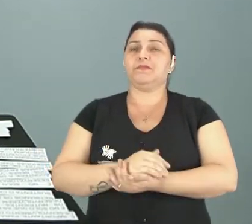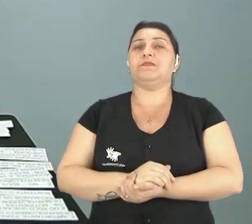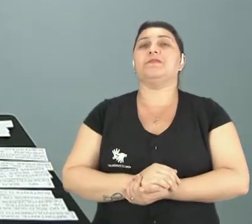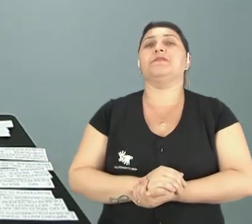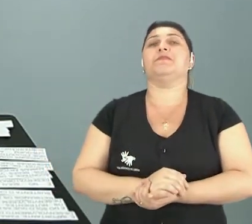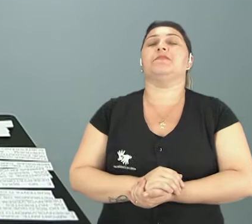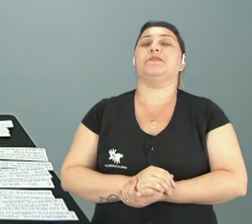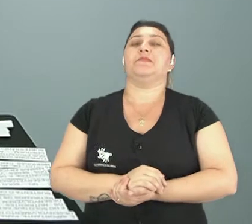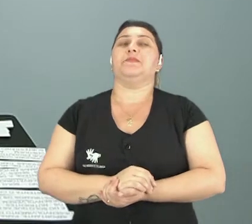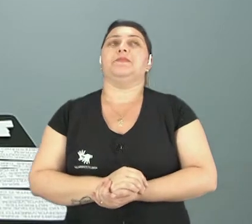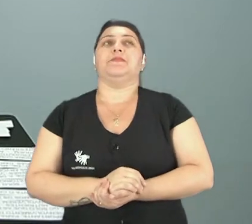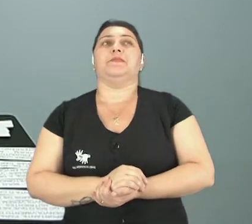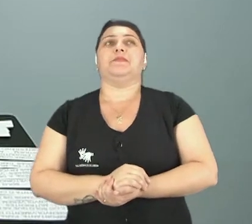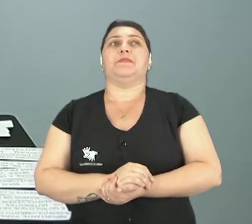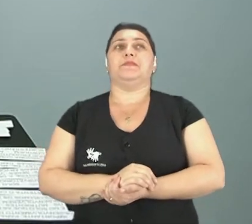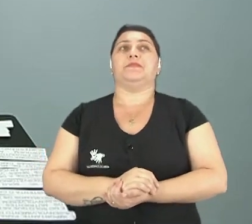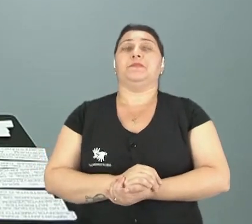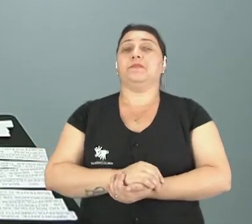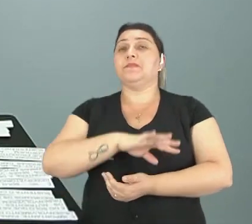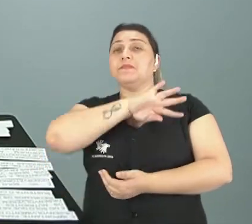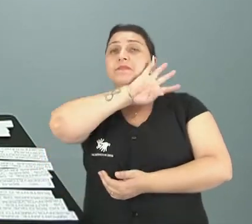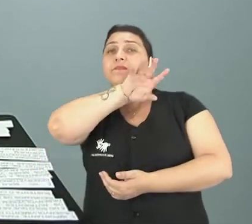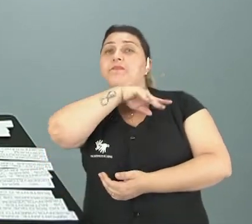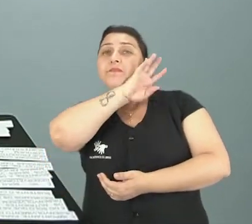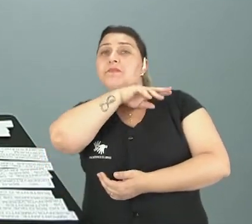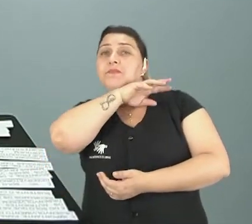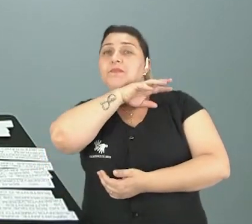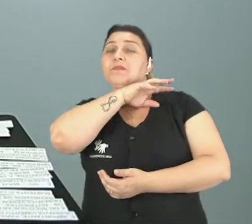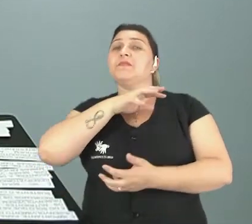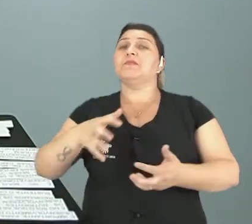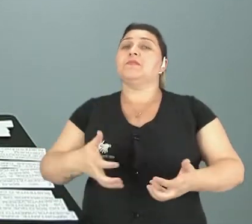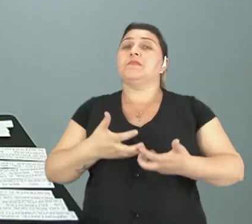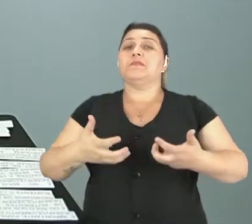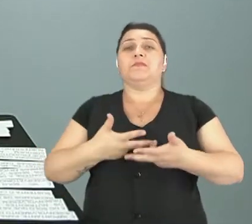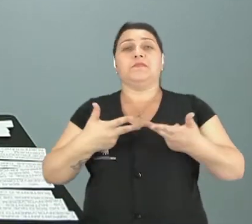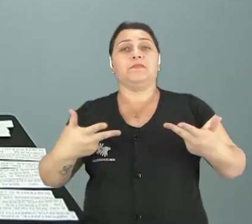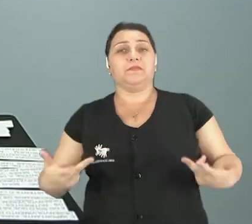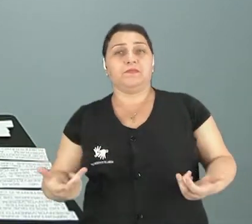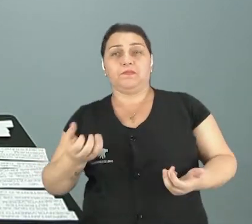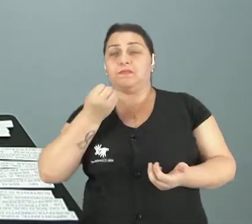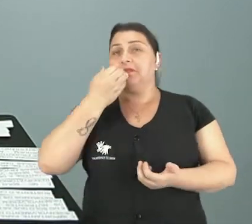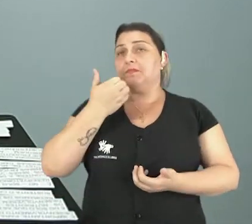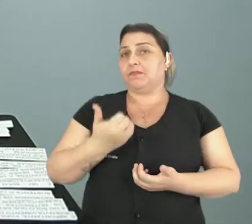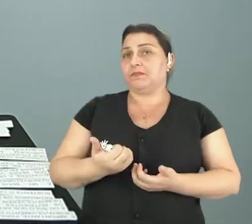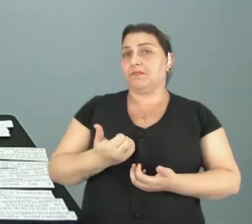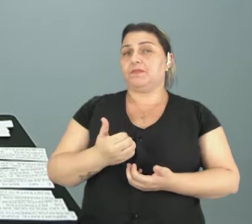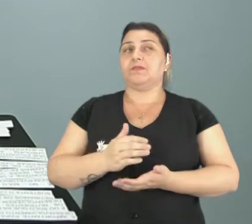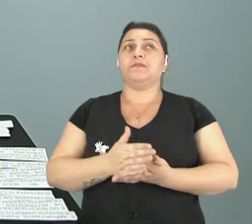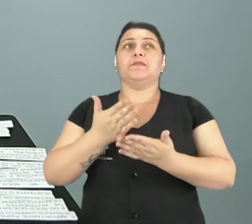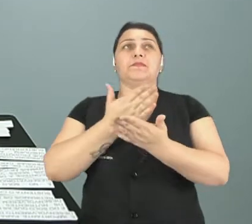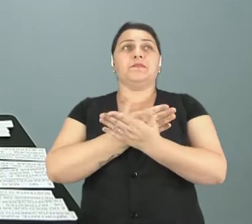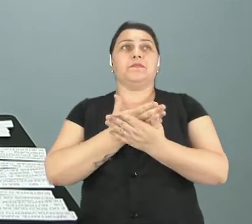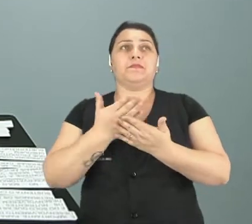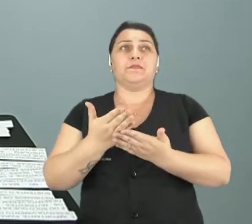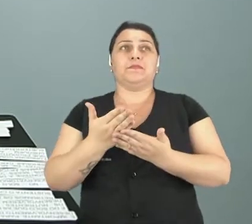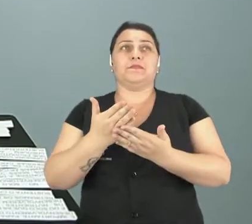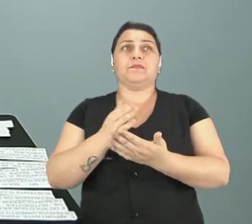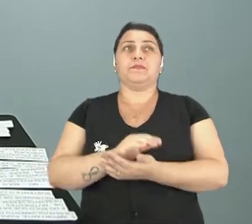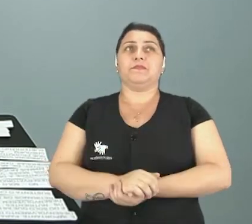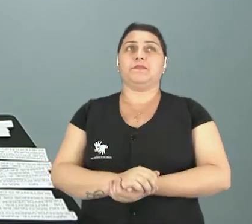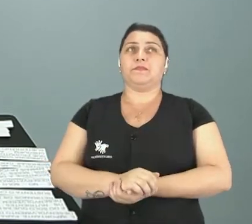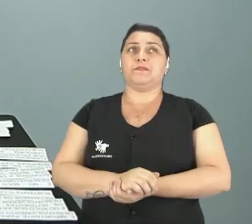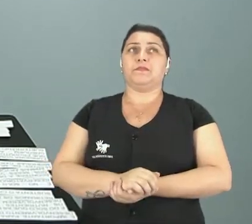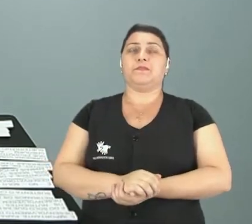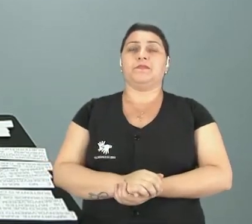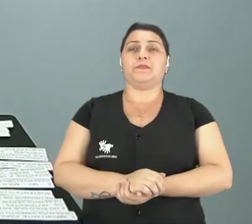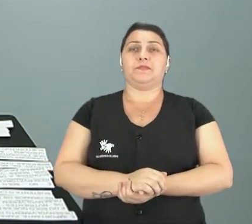vida dos seres humanos, para a vida dos animais, dos vegetais. Muito bem. Então vamos começar.